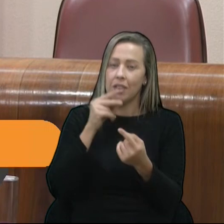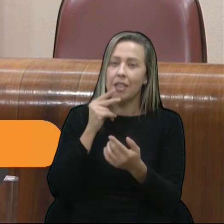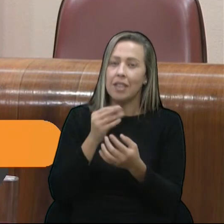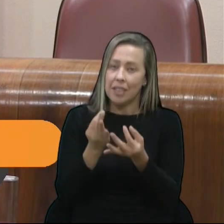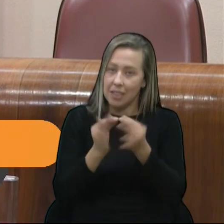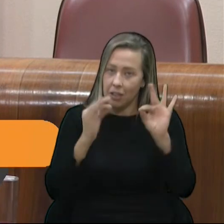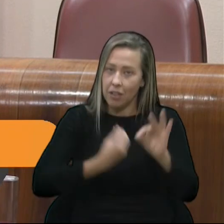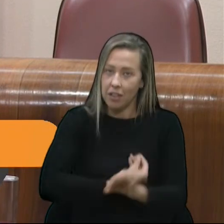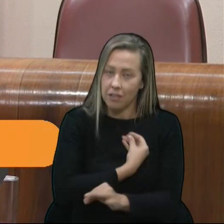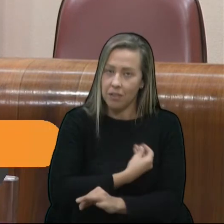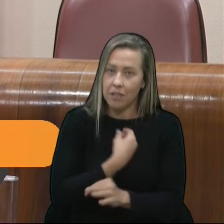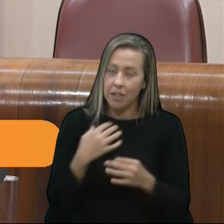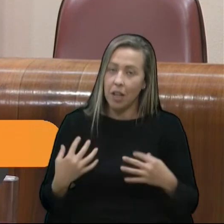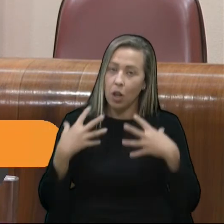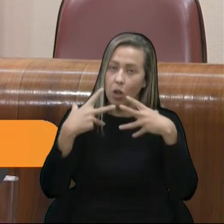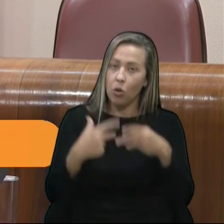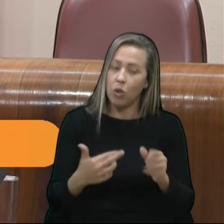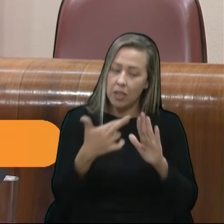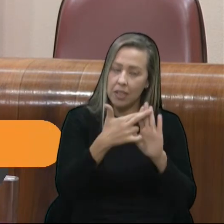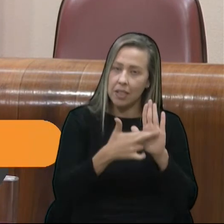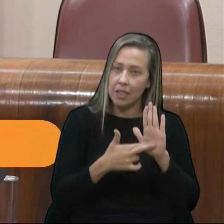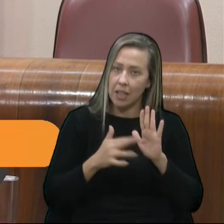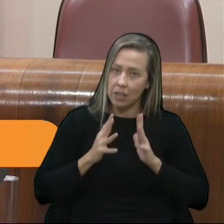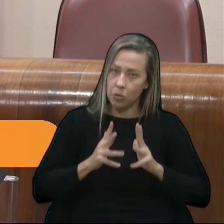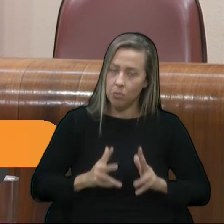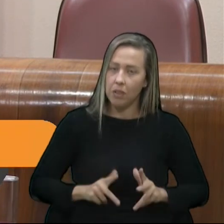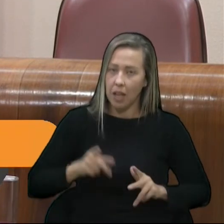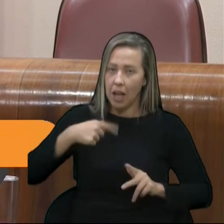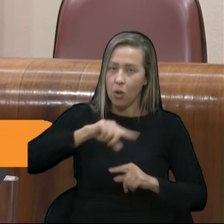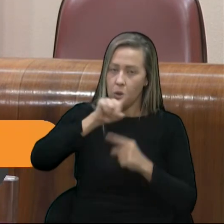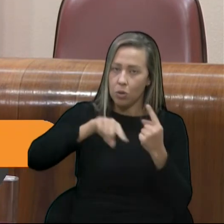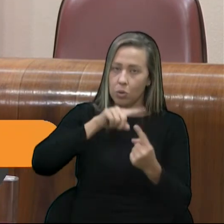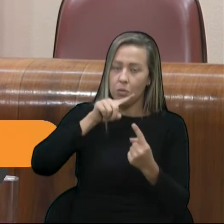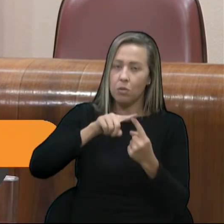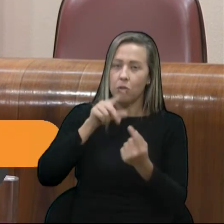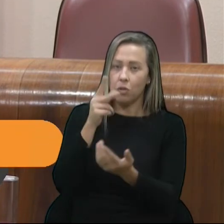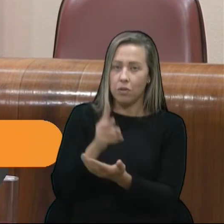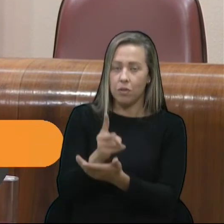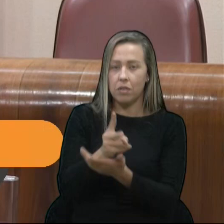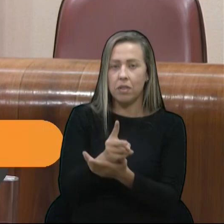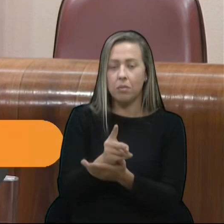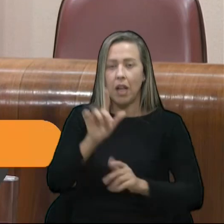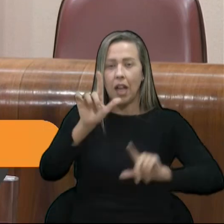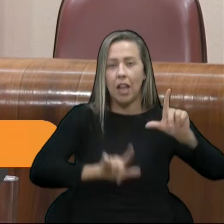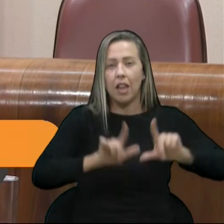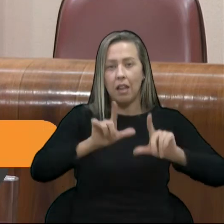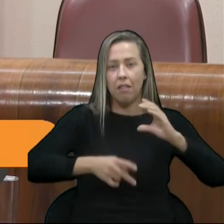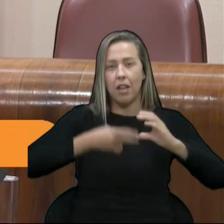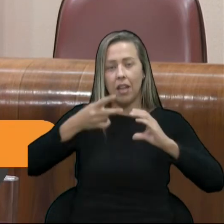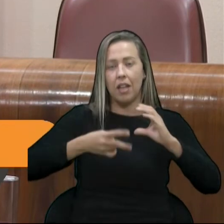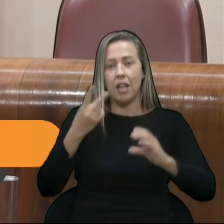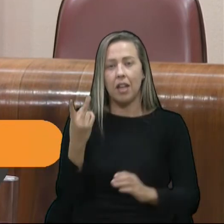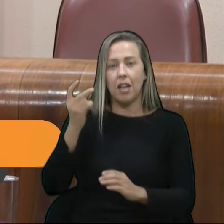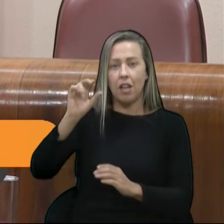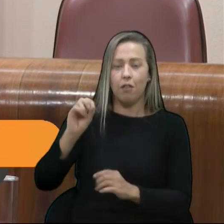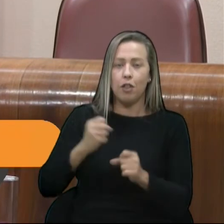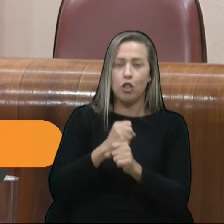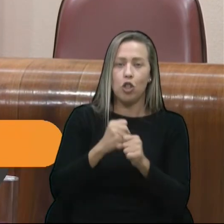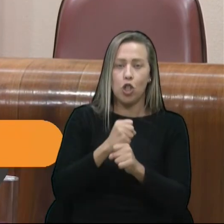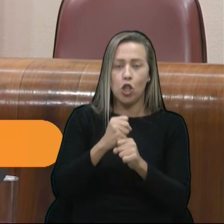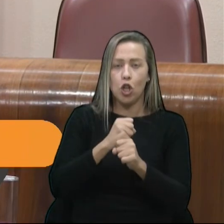vidas e estar dentro de todas as regras, que é o nosso objetivo, repito. TV Câmara, 20 anos